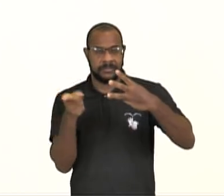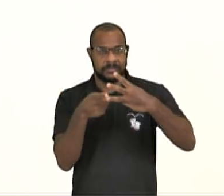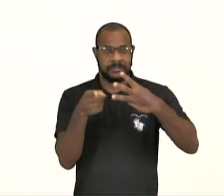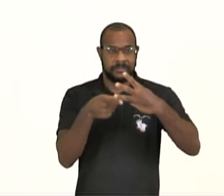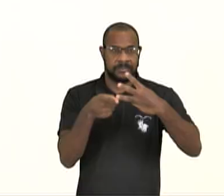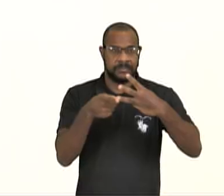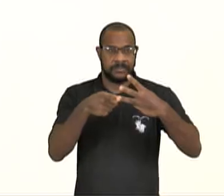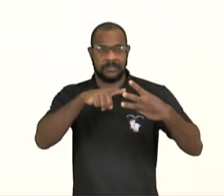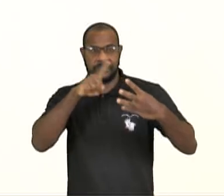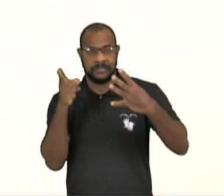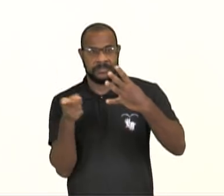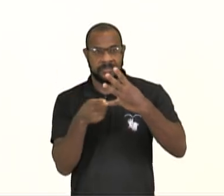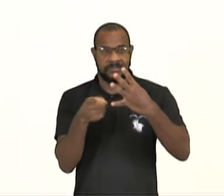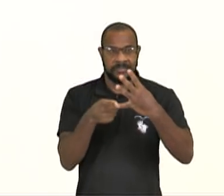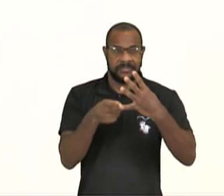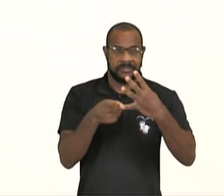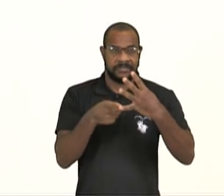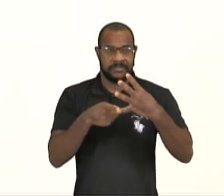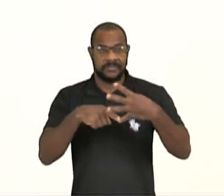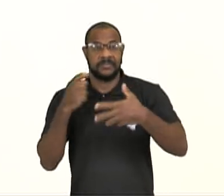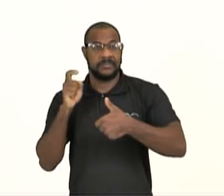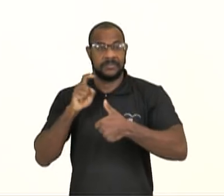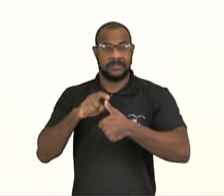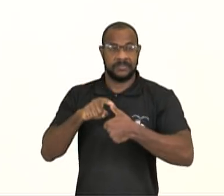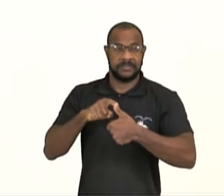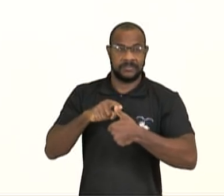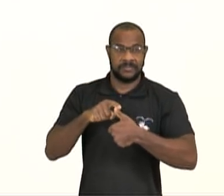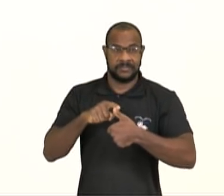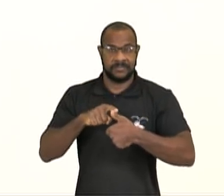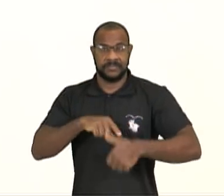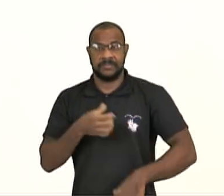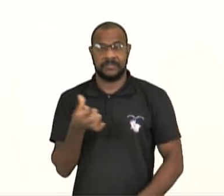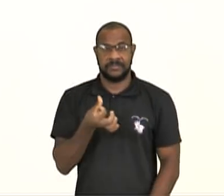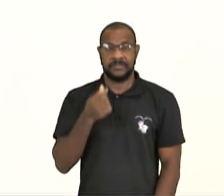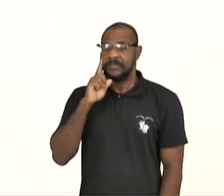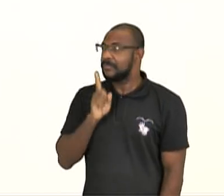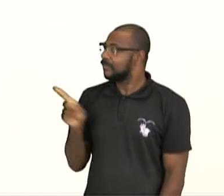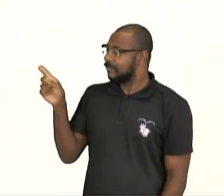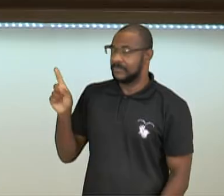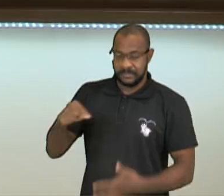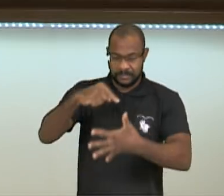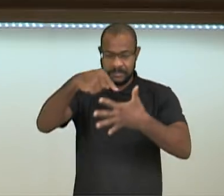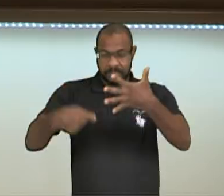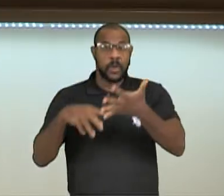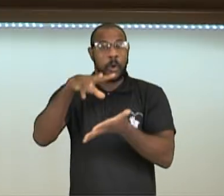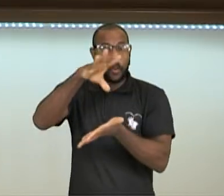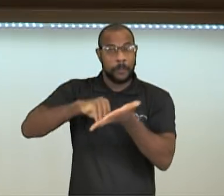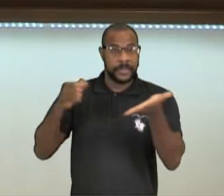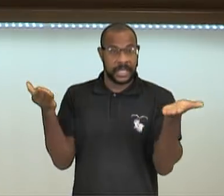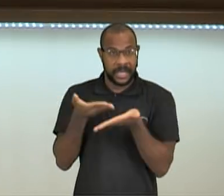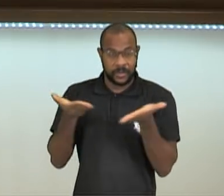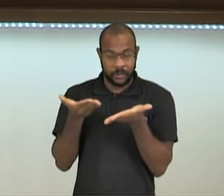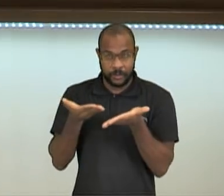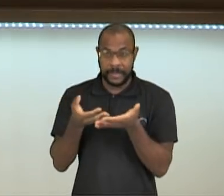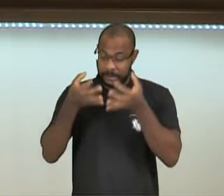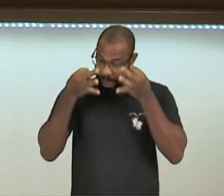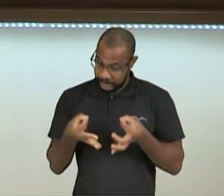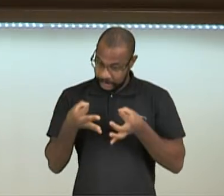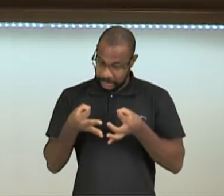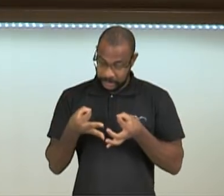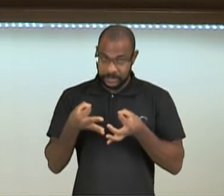Thursday, Wednesday, Thursday, Friday e Saturday. Copia no seu caderno bem